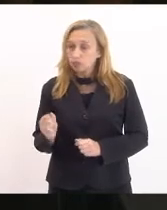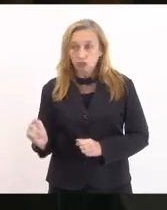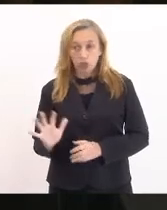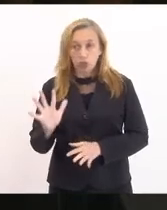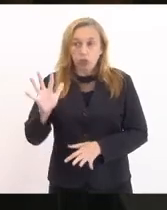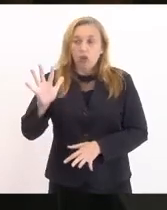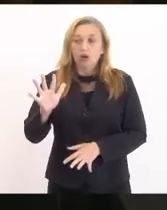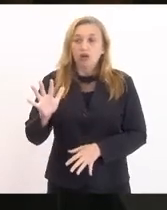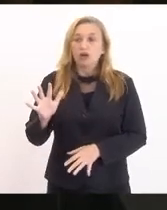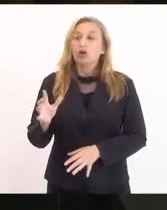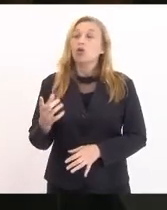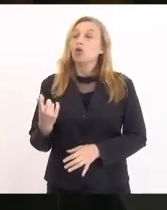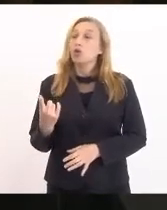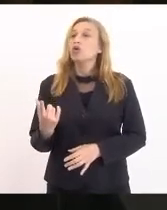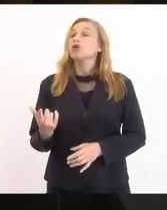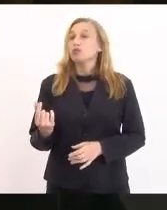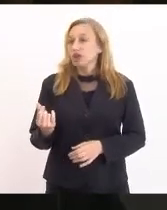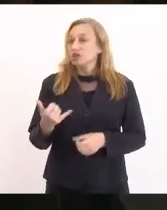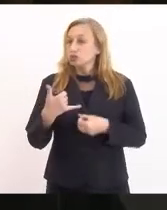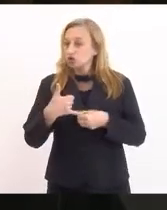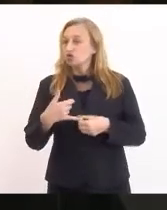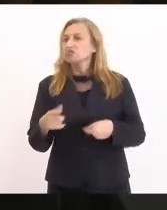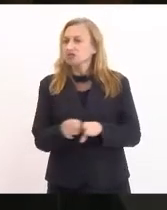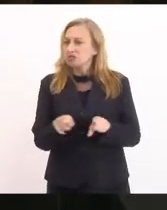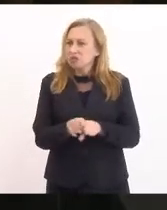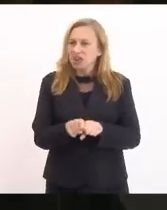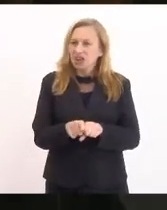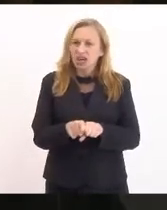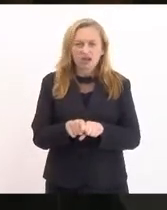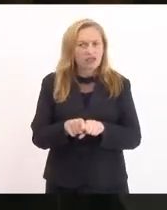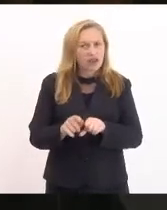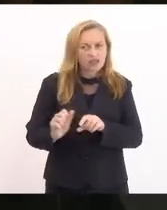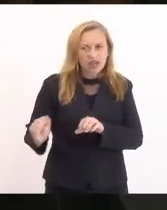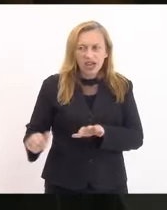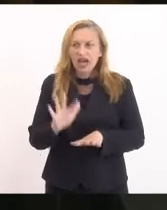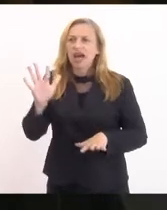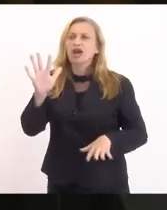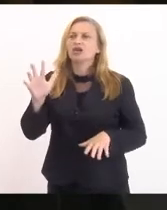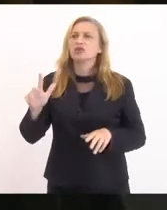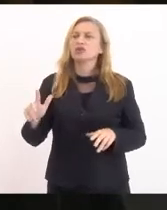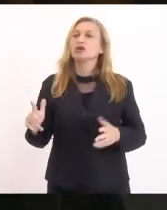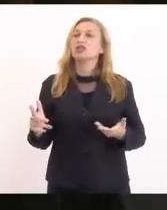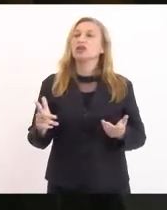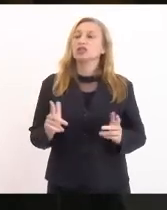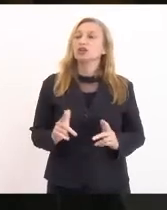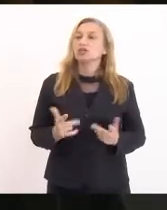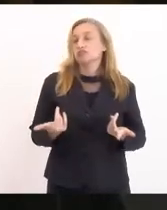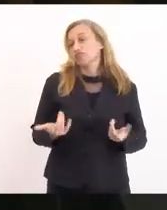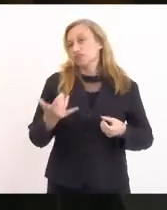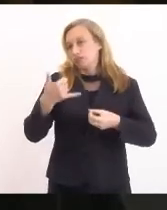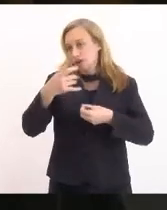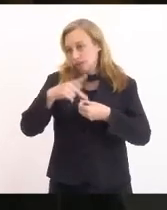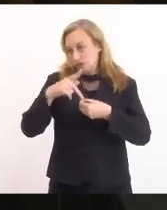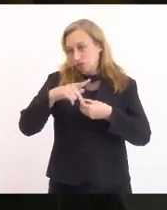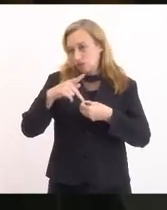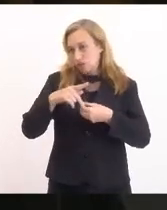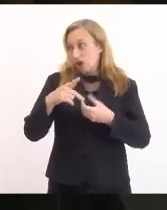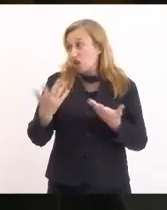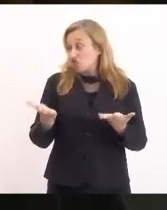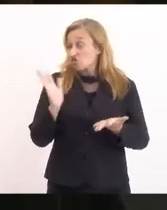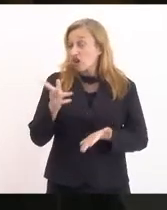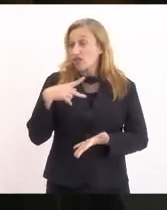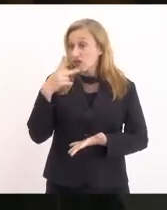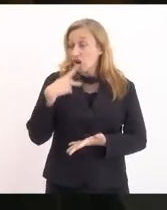também vai subir. E o preço do combustível subindo, como a Petrobras atrelou o preço